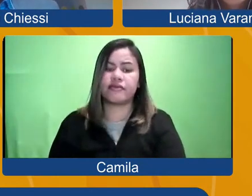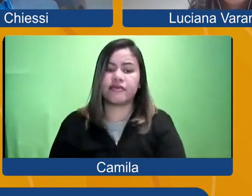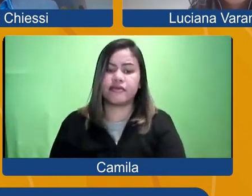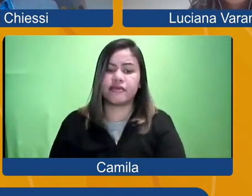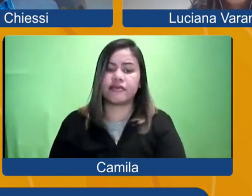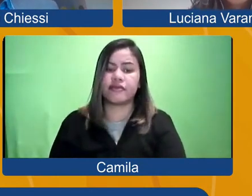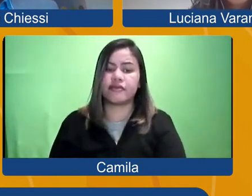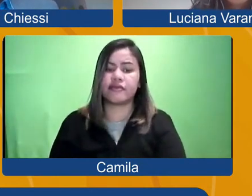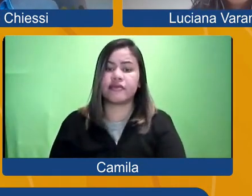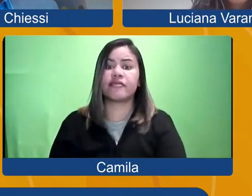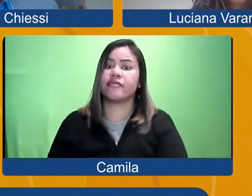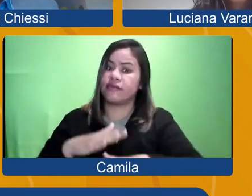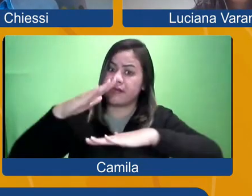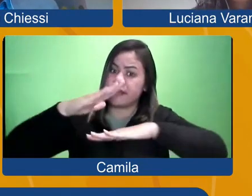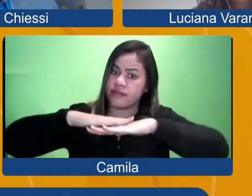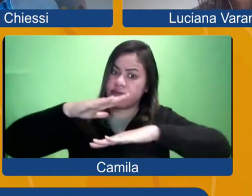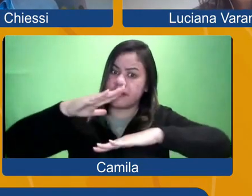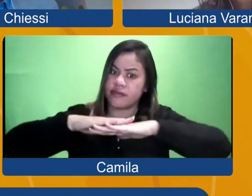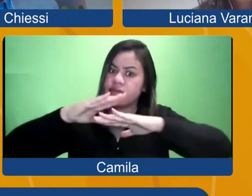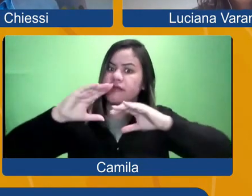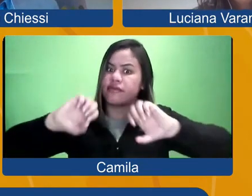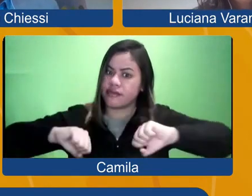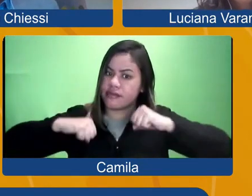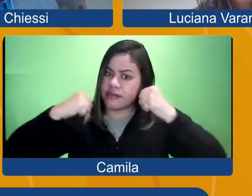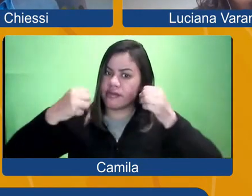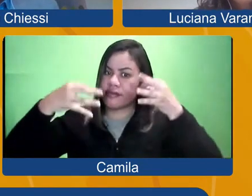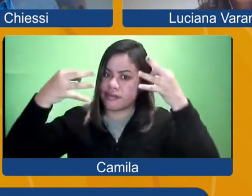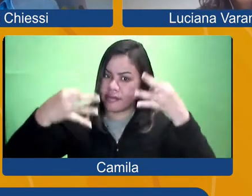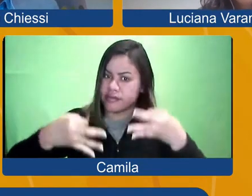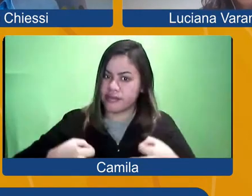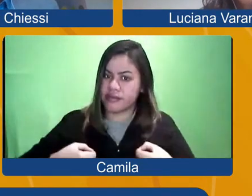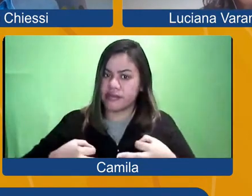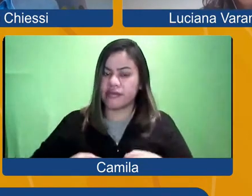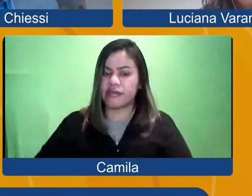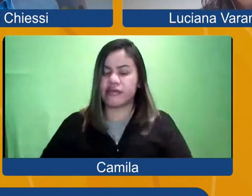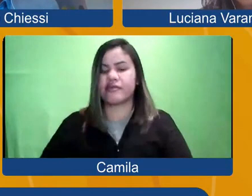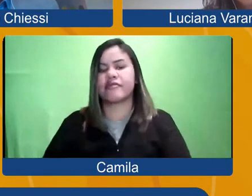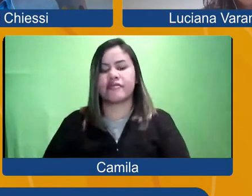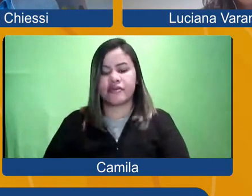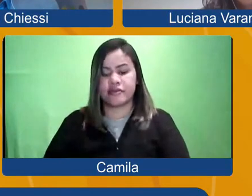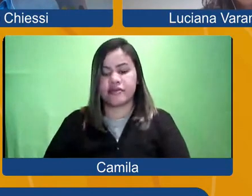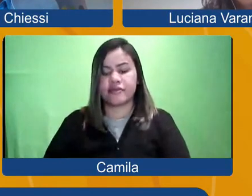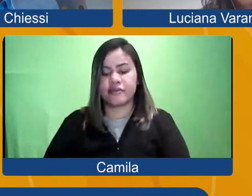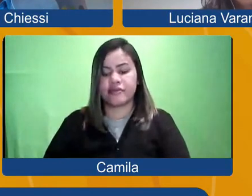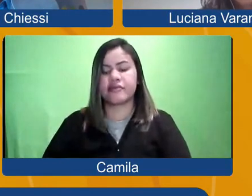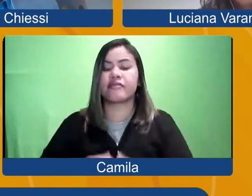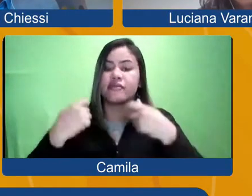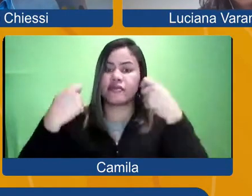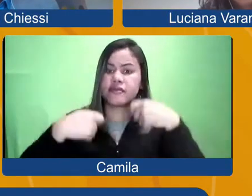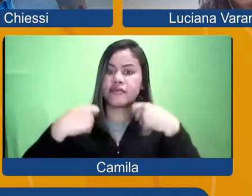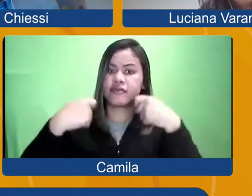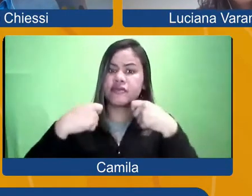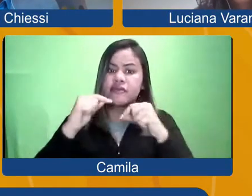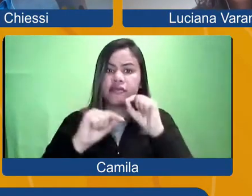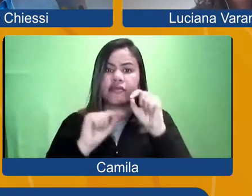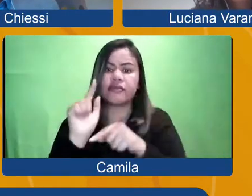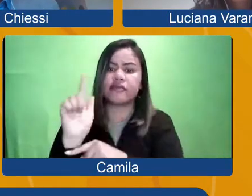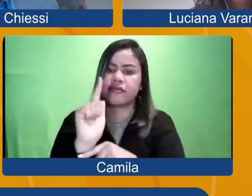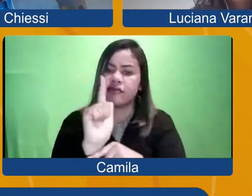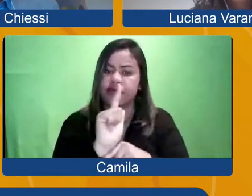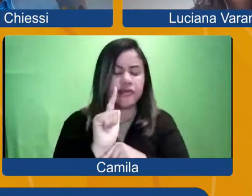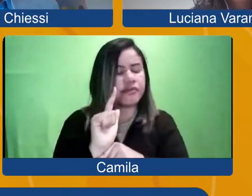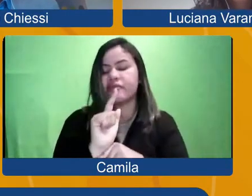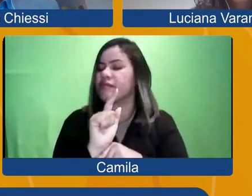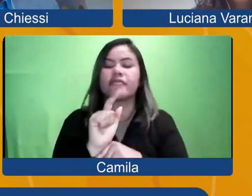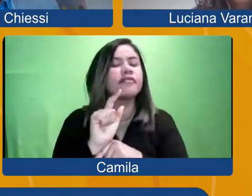e que façam algo, né, para conter. E tem que ser algo assim que não é uma coisa de gestão, né? Tem que ser